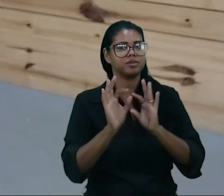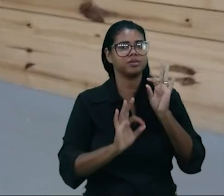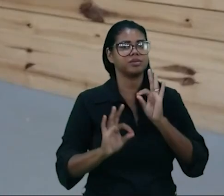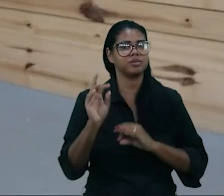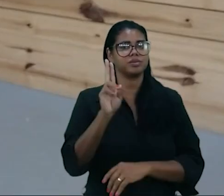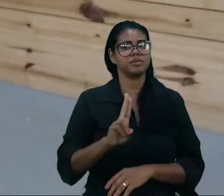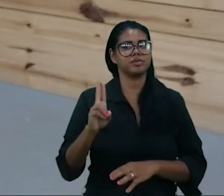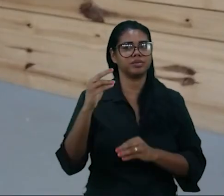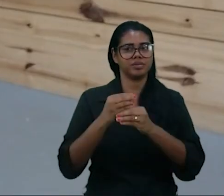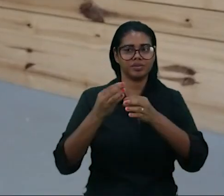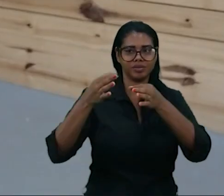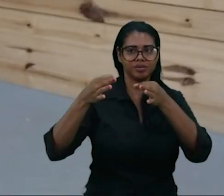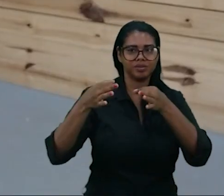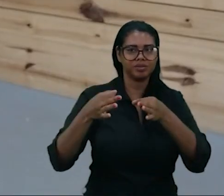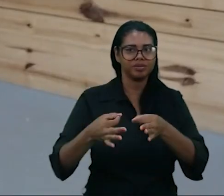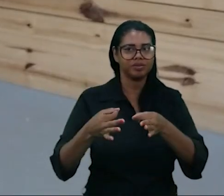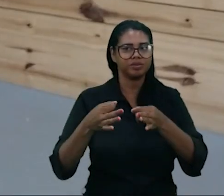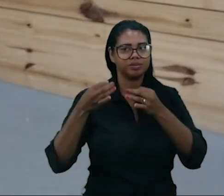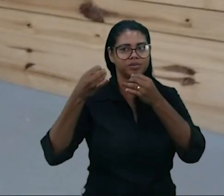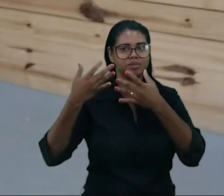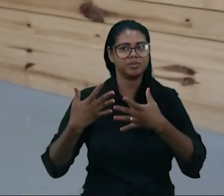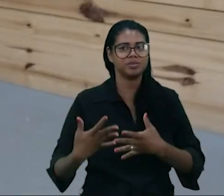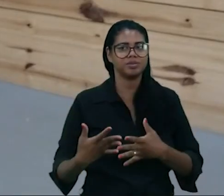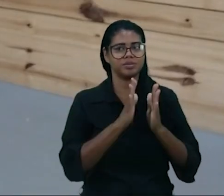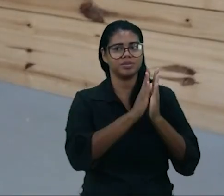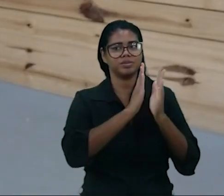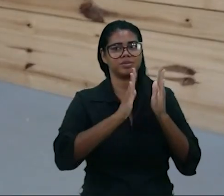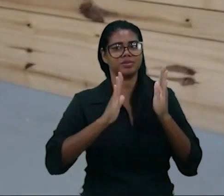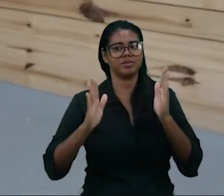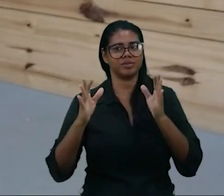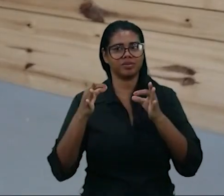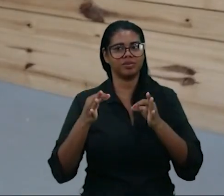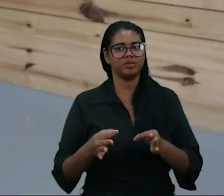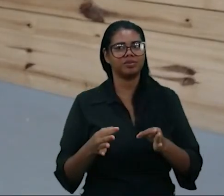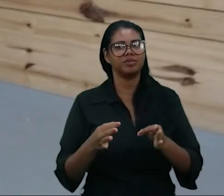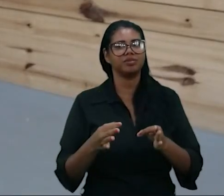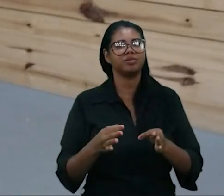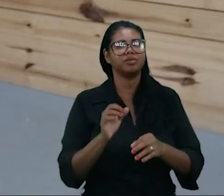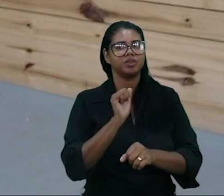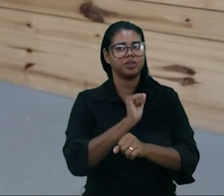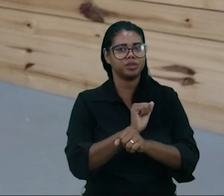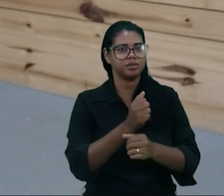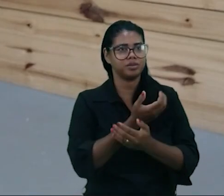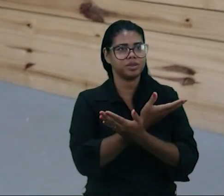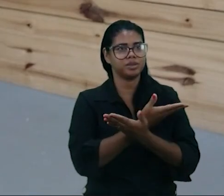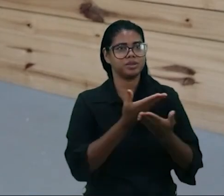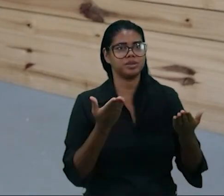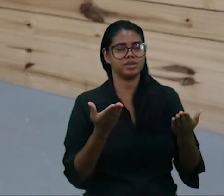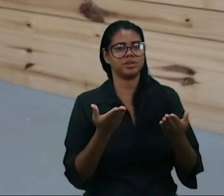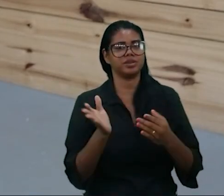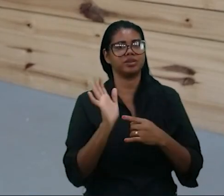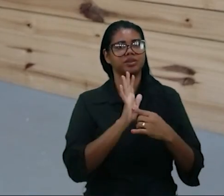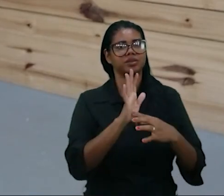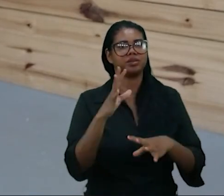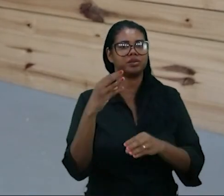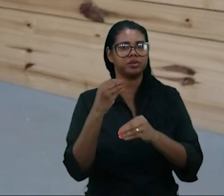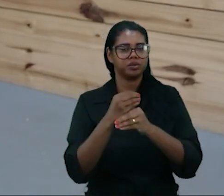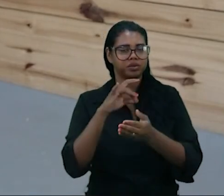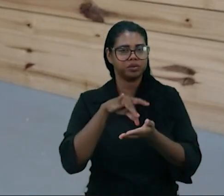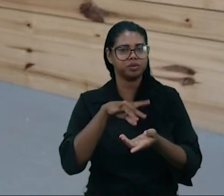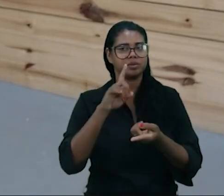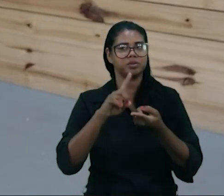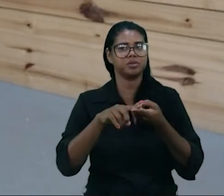utilizar corretamente no arranjo de um acervo de uma biblioteca, tá certo? Eu espero que vocês estejam entendendo. Nos fóruns eu estou lá para a